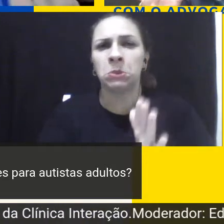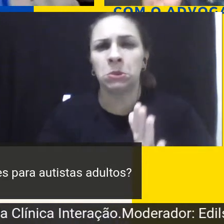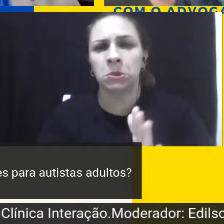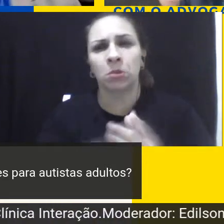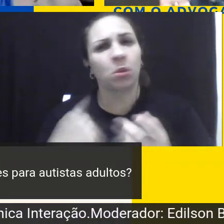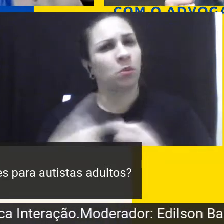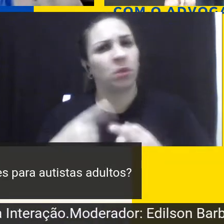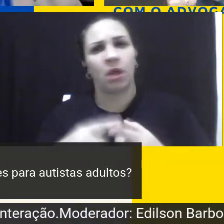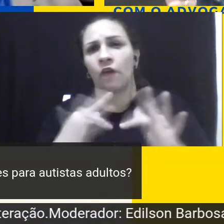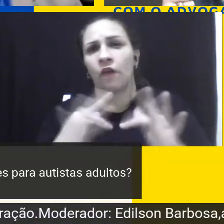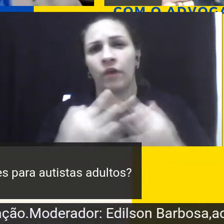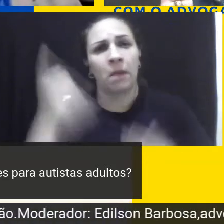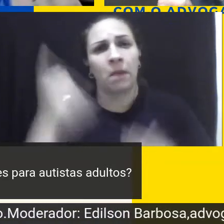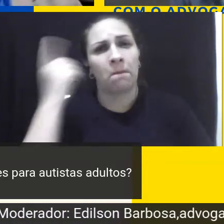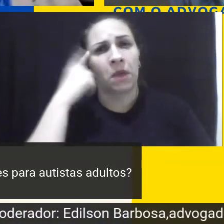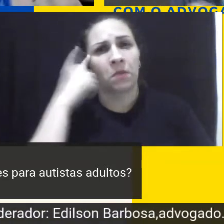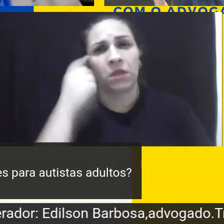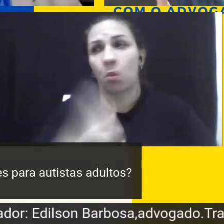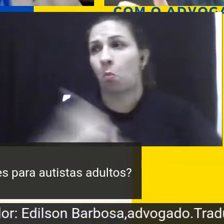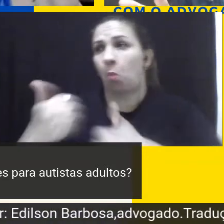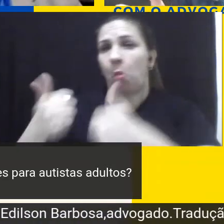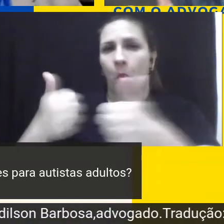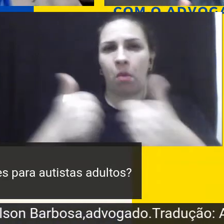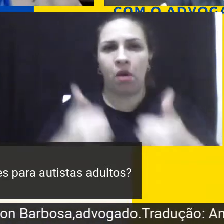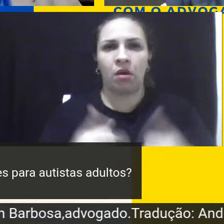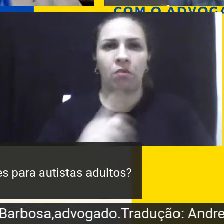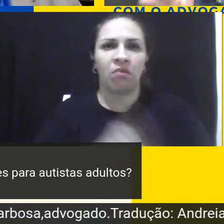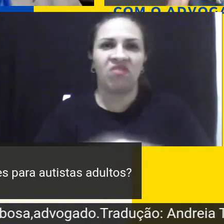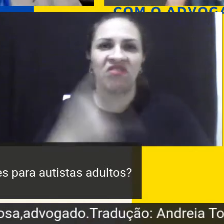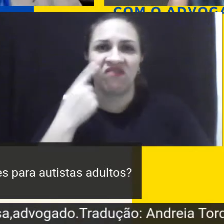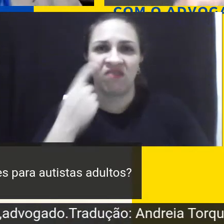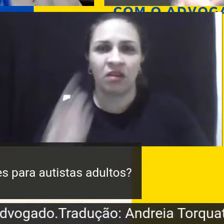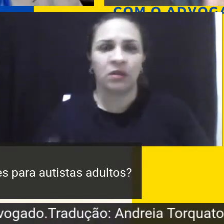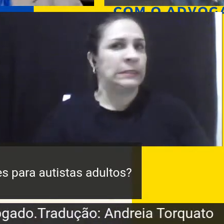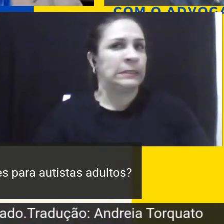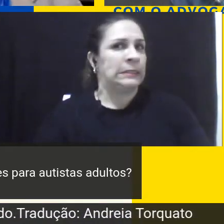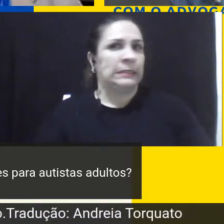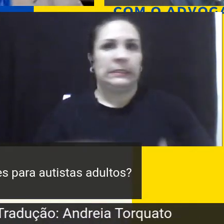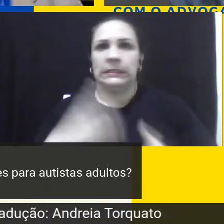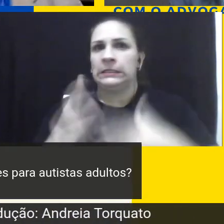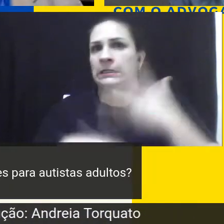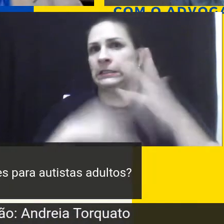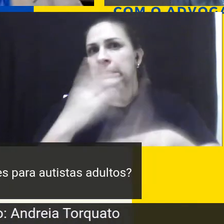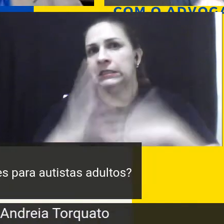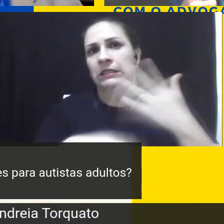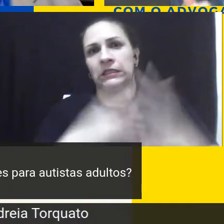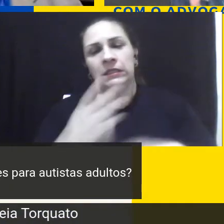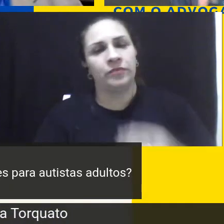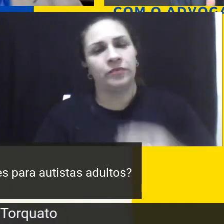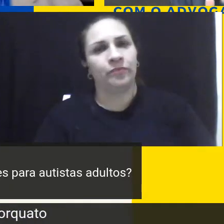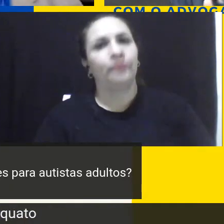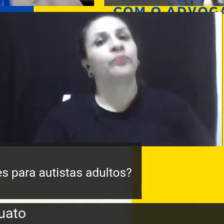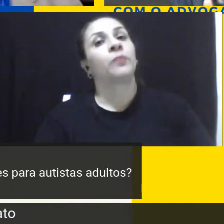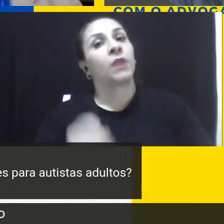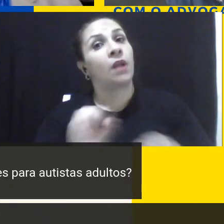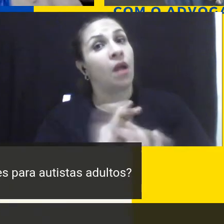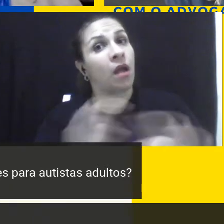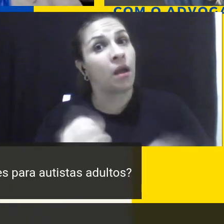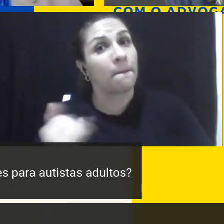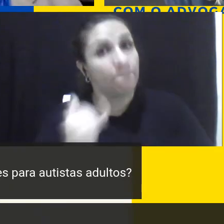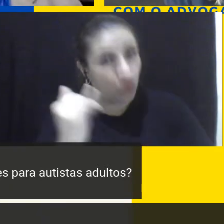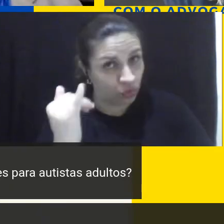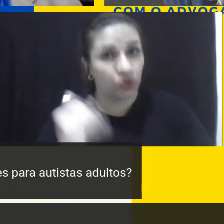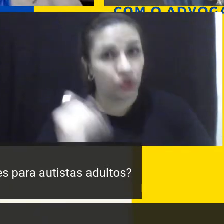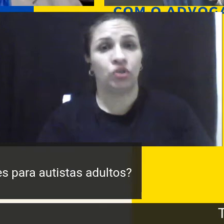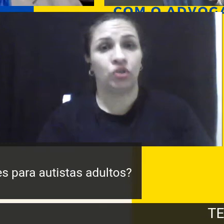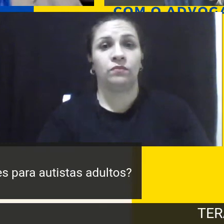os pais acham que está tudo bacana, e quando a gente vai ver, está tudo de cabeça para baixo. Então é super